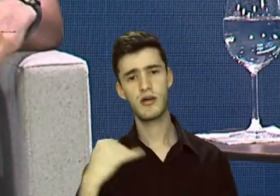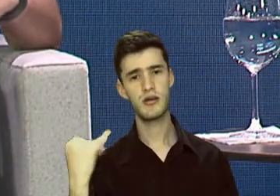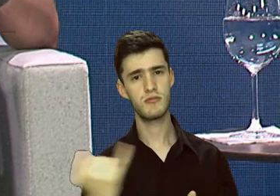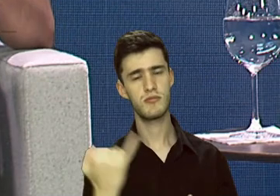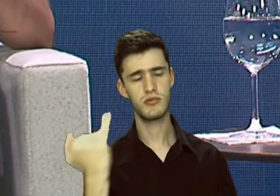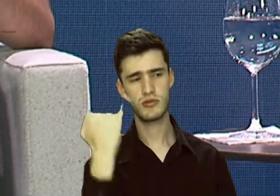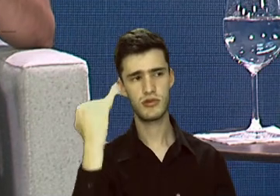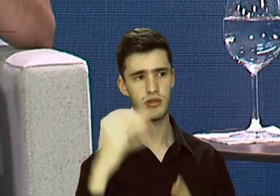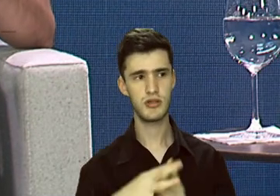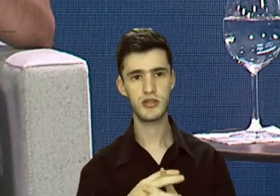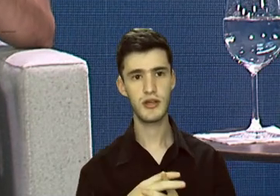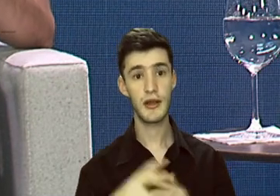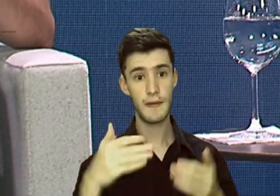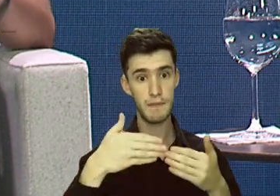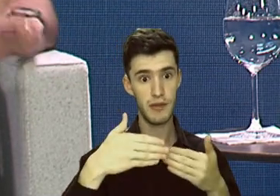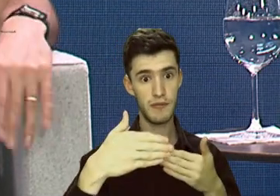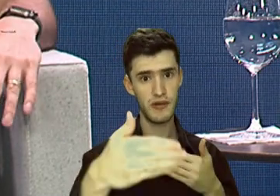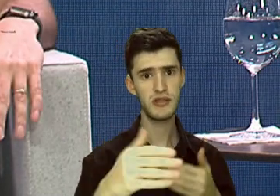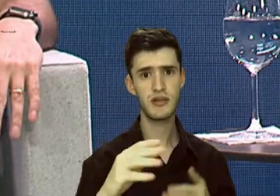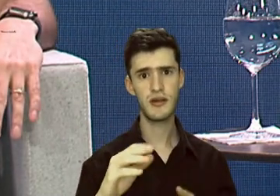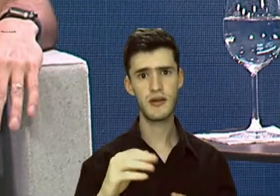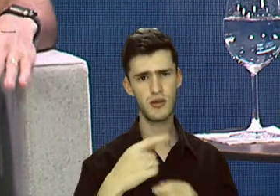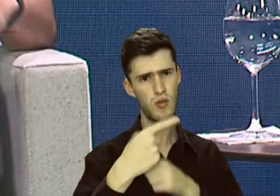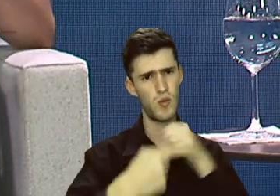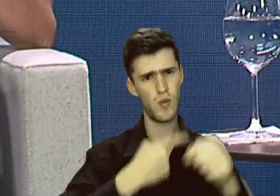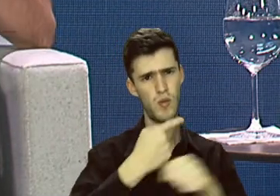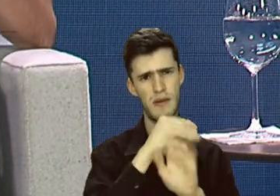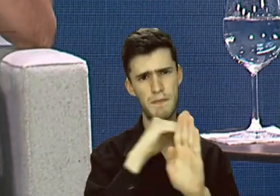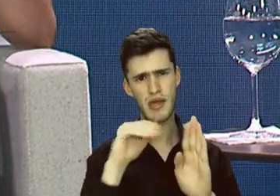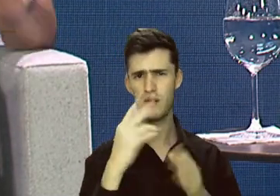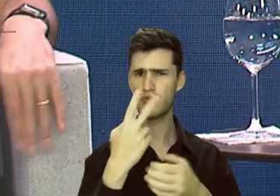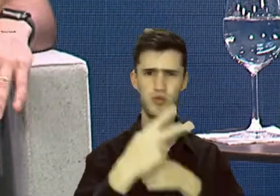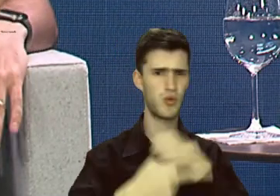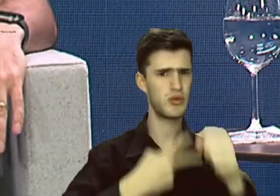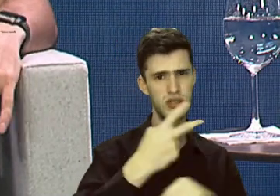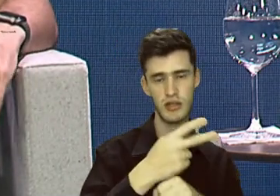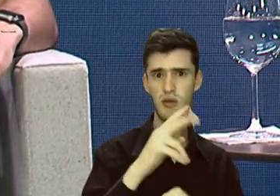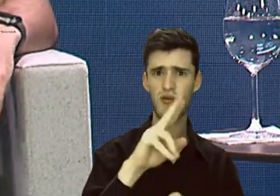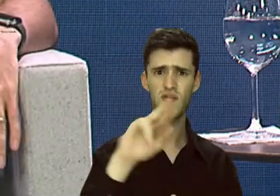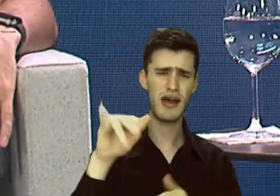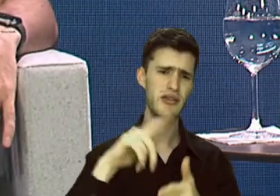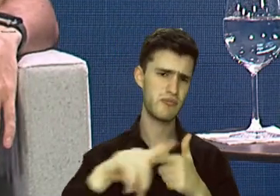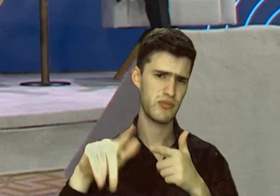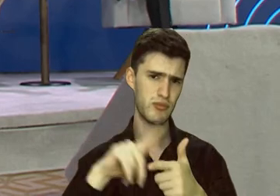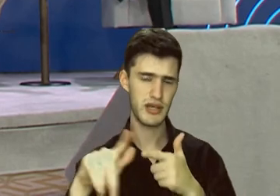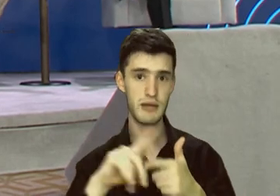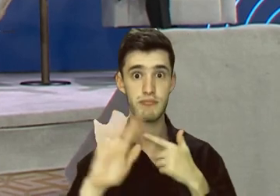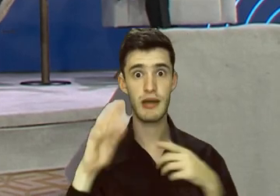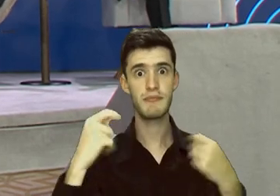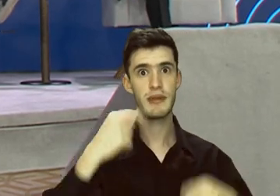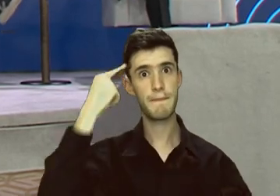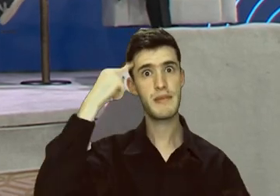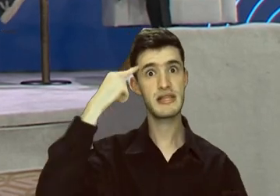incertezas provavelmente não ano e meio dois anos é mas a gente tá virando um pouco lá na frente assim